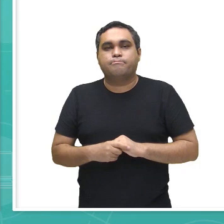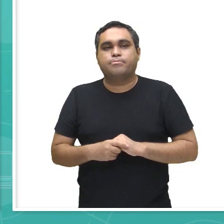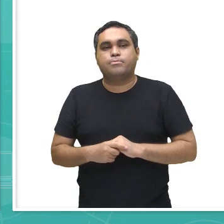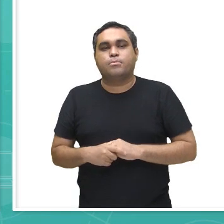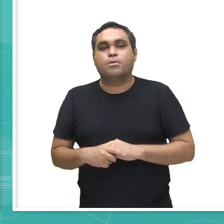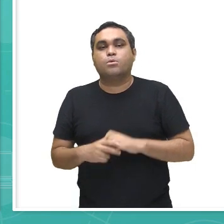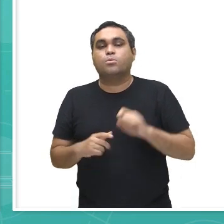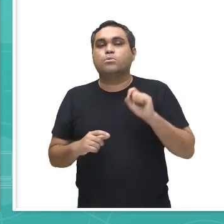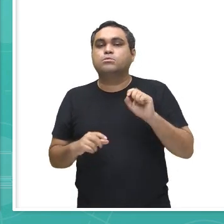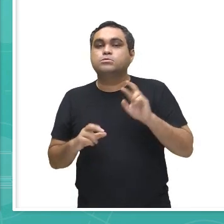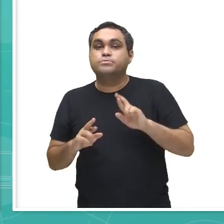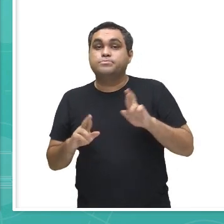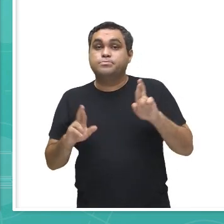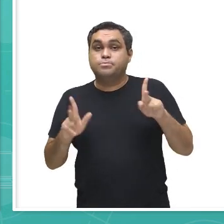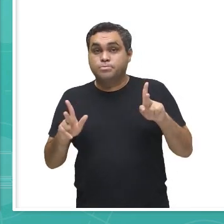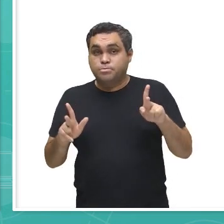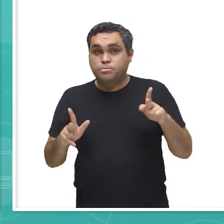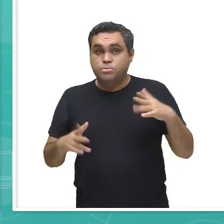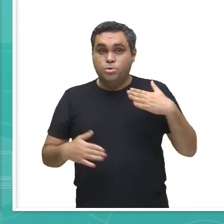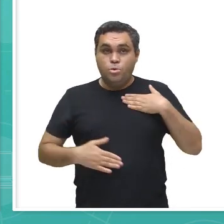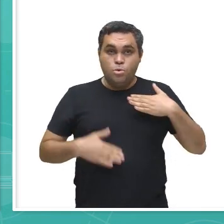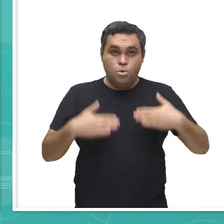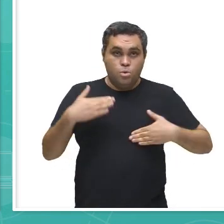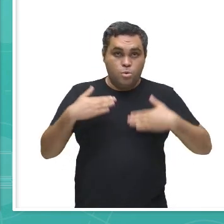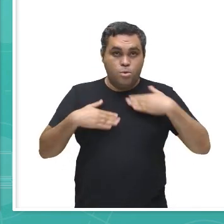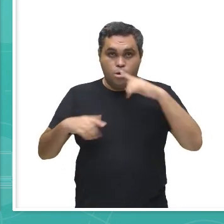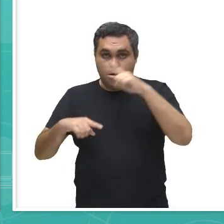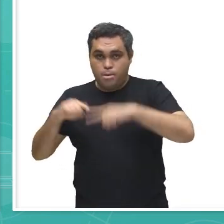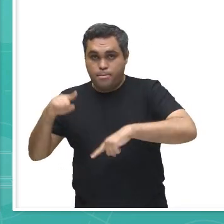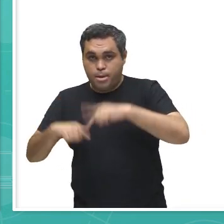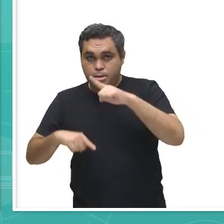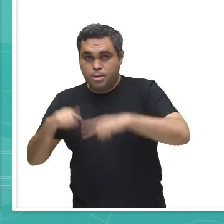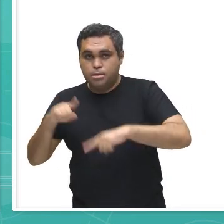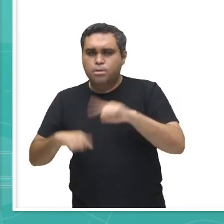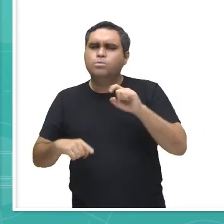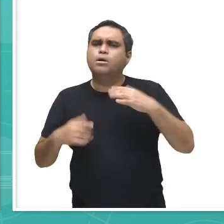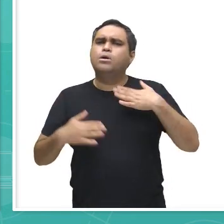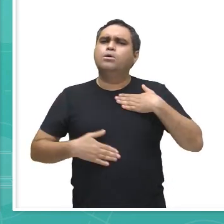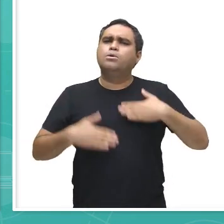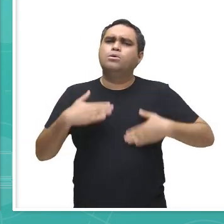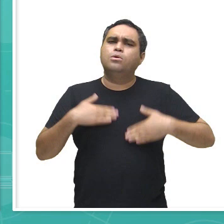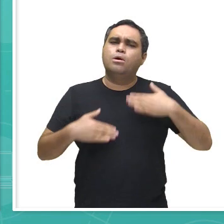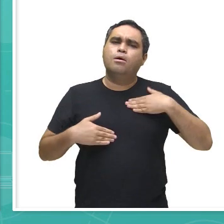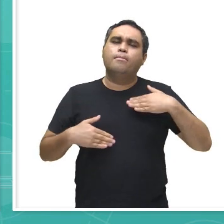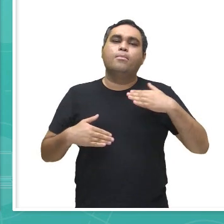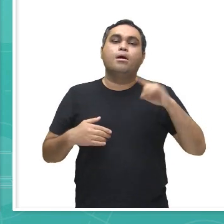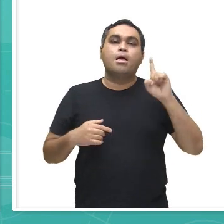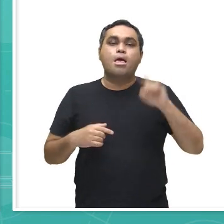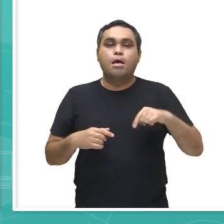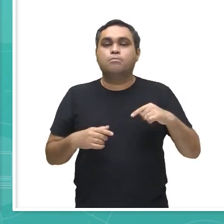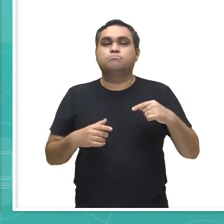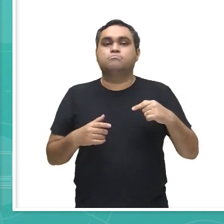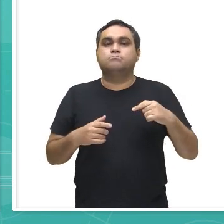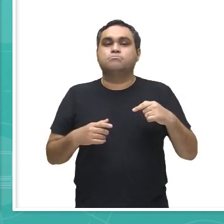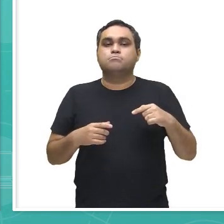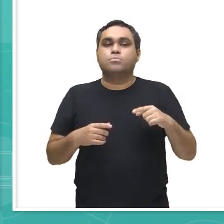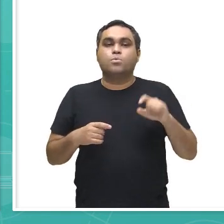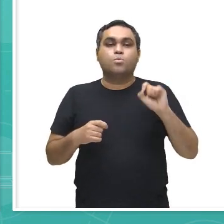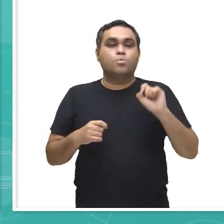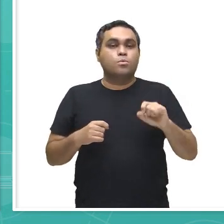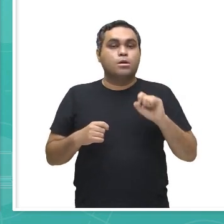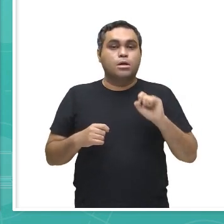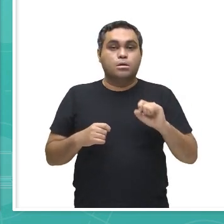estudar e diferenciar corpo e objeto. O que é o corpo? É uma quantidade